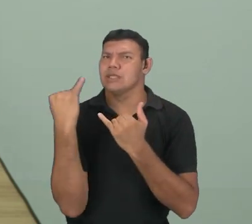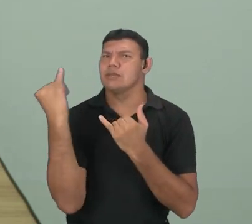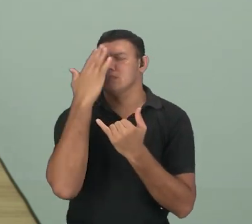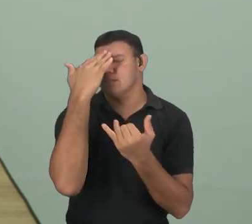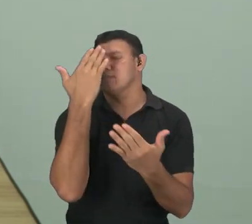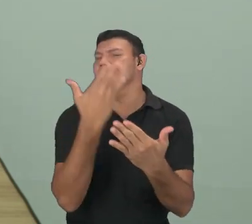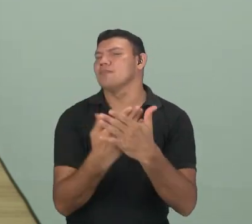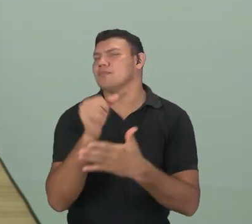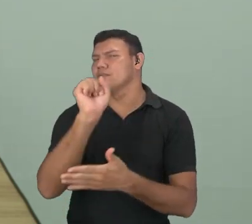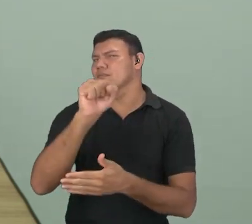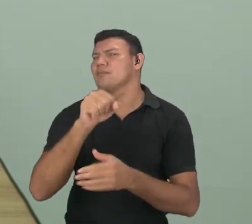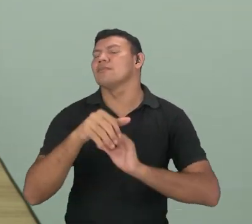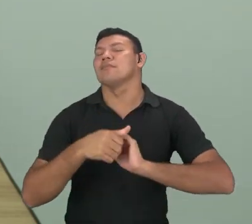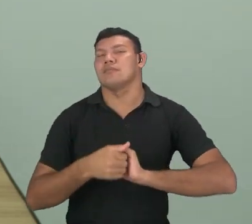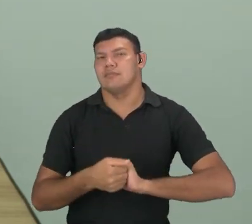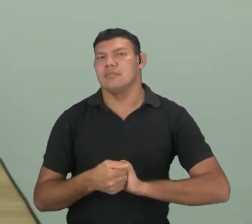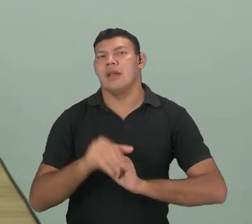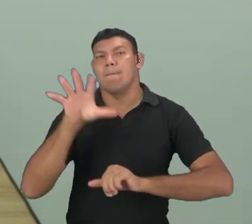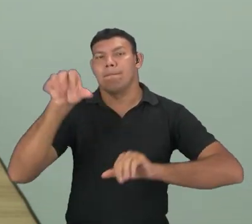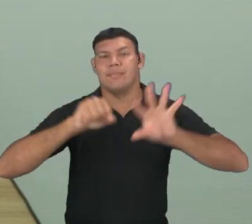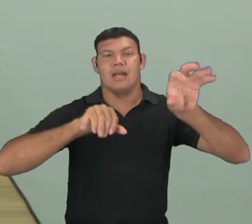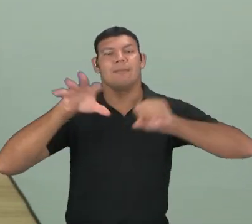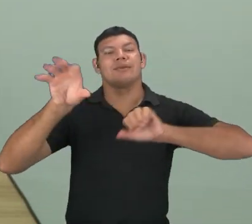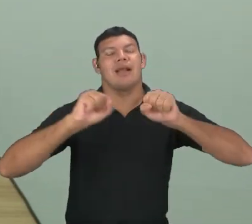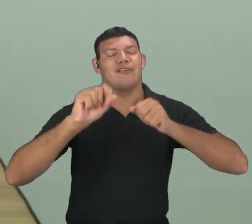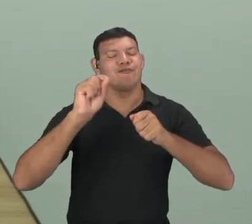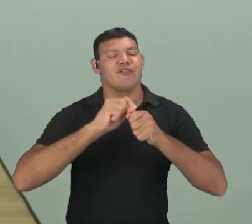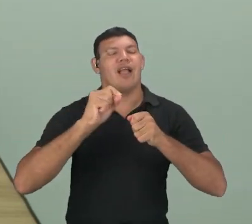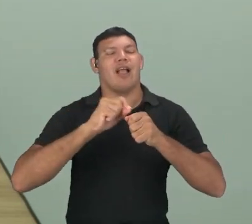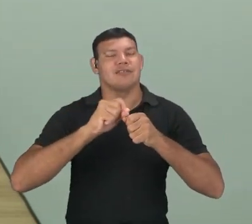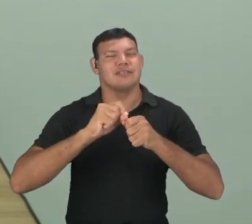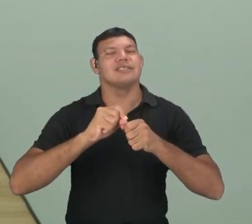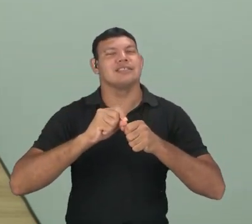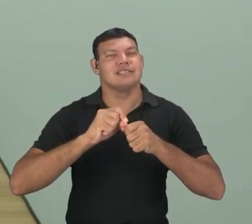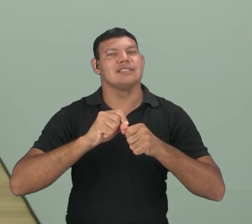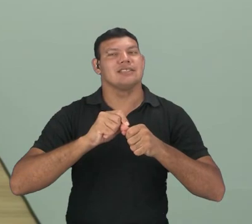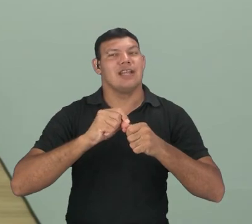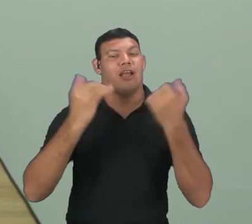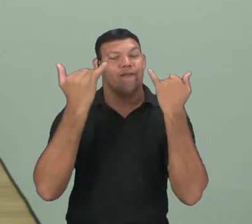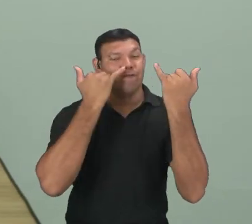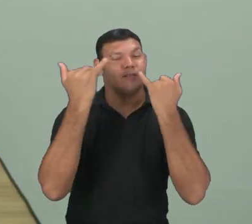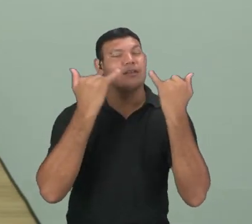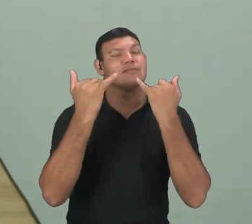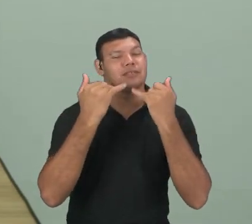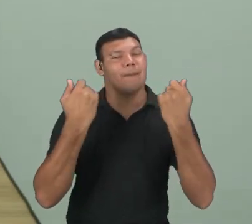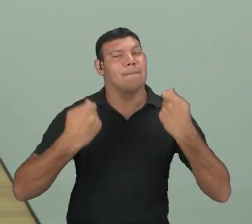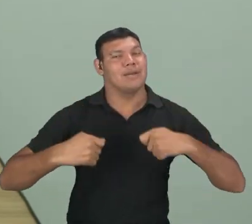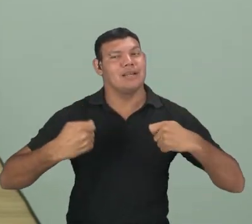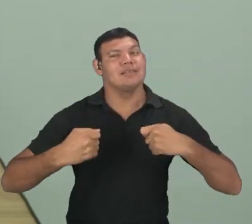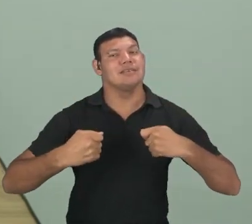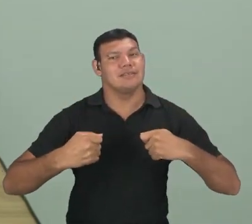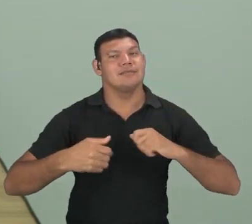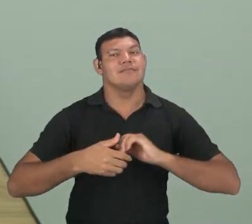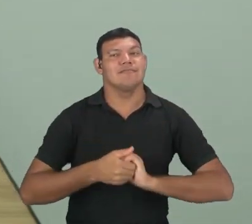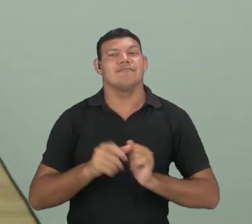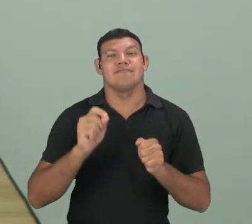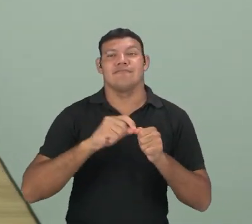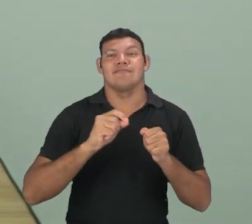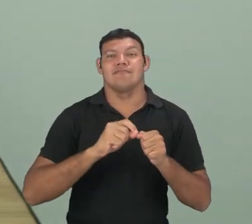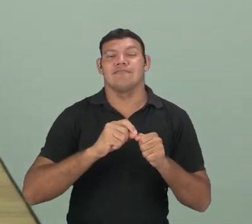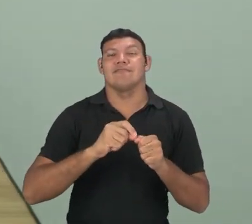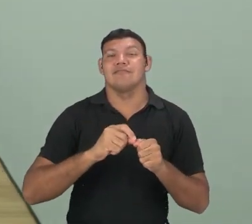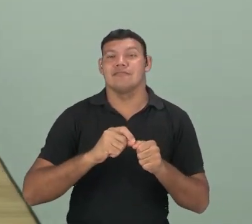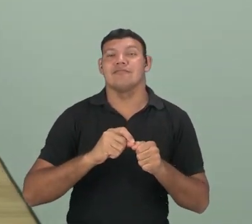informações confiáveis que nós podemos pegar para construir as nossas informações que nós precisamos